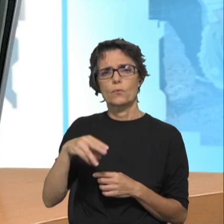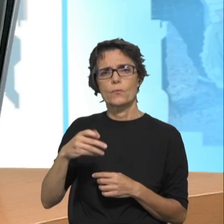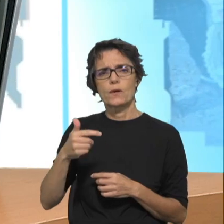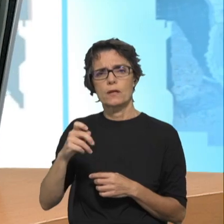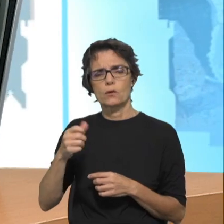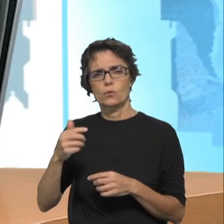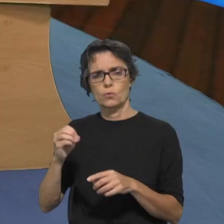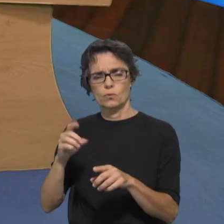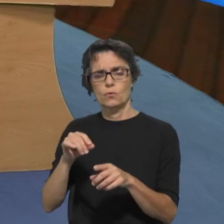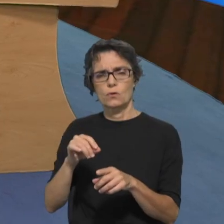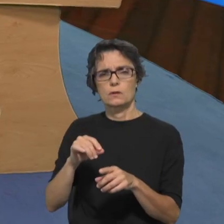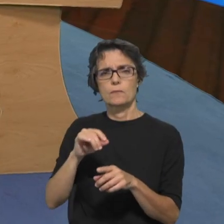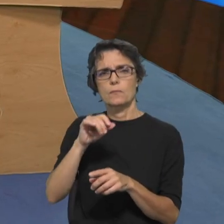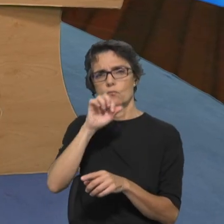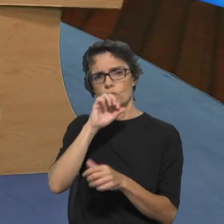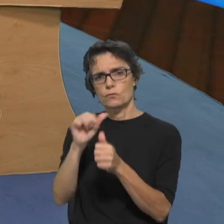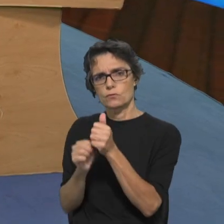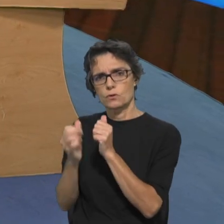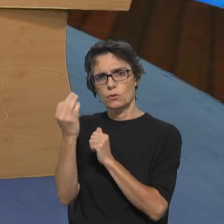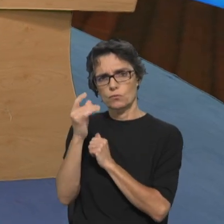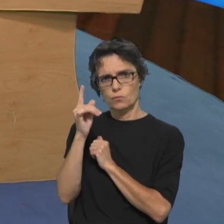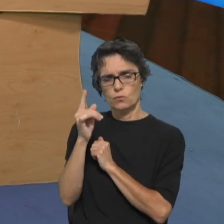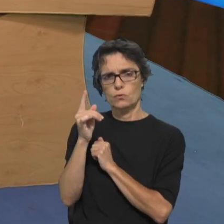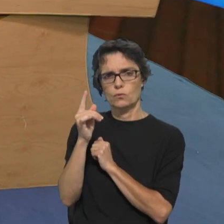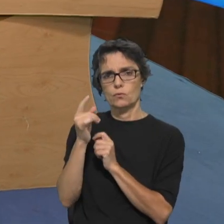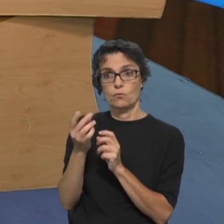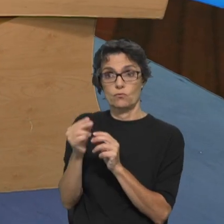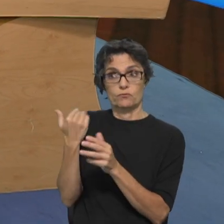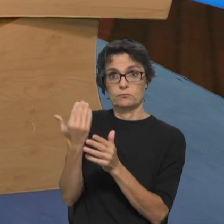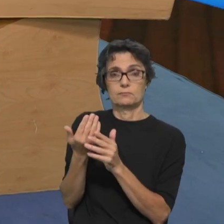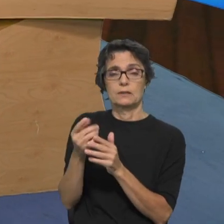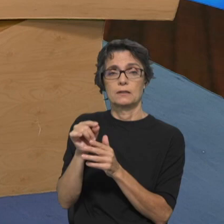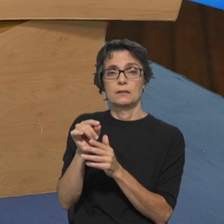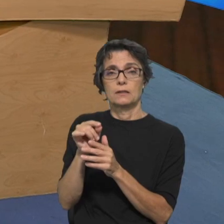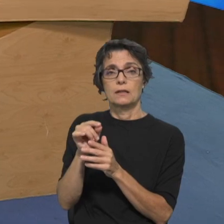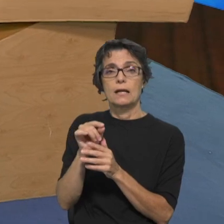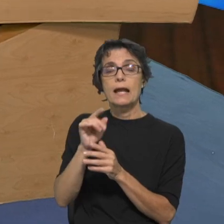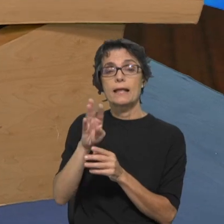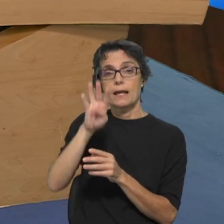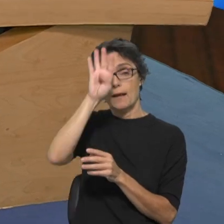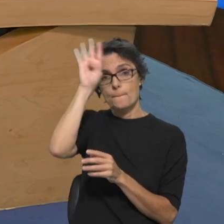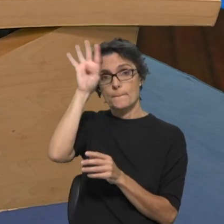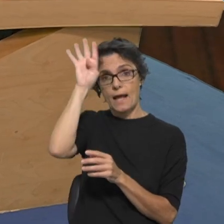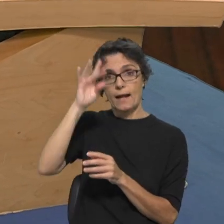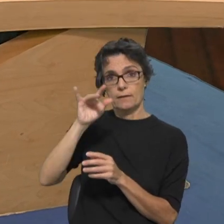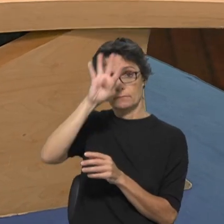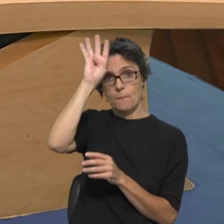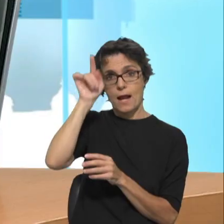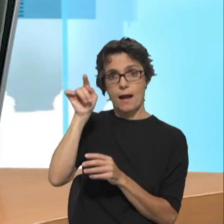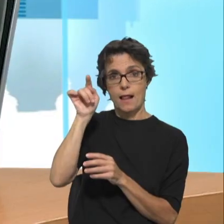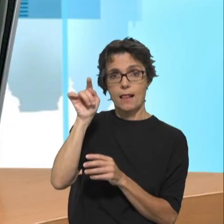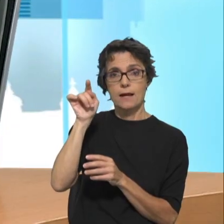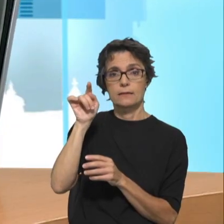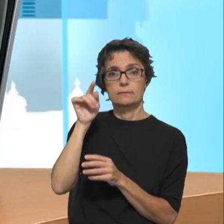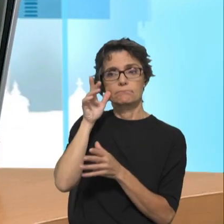comissão e também bispo auxiliar do Porto não há muito tempo, e em Braga teve uma especial atenção